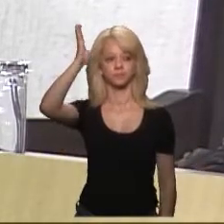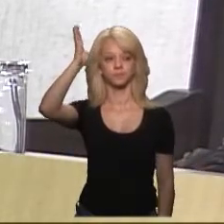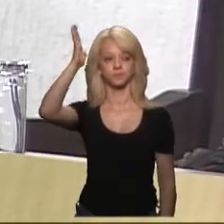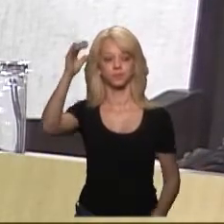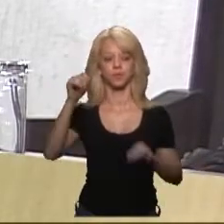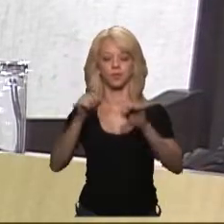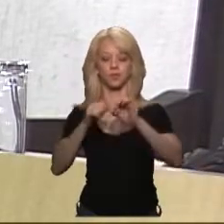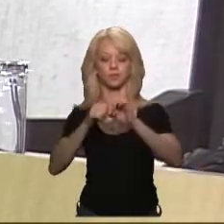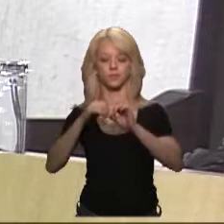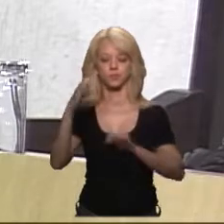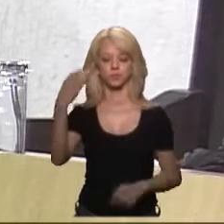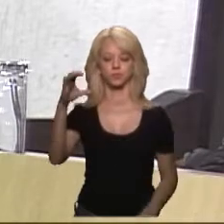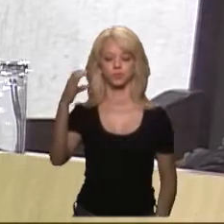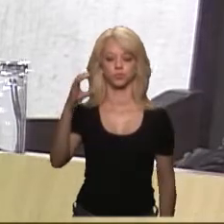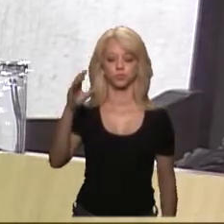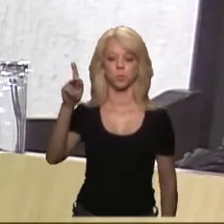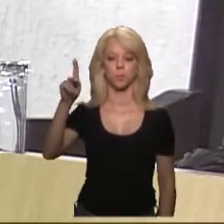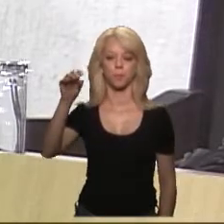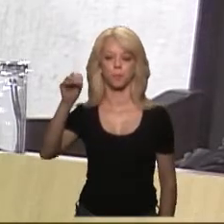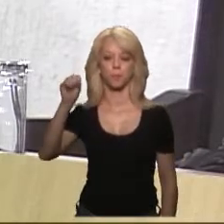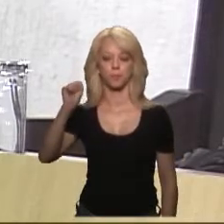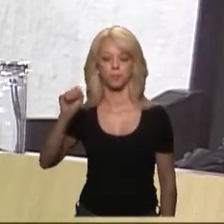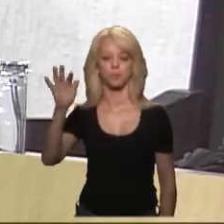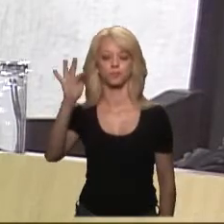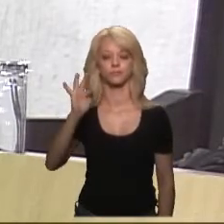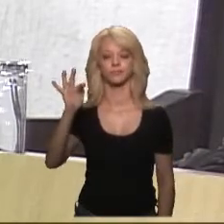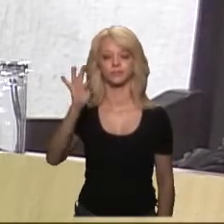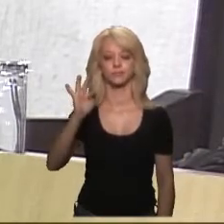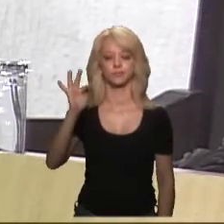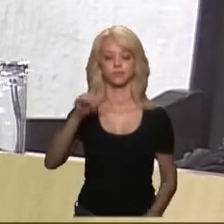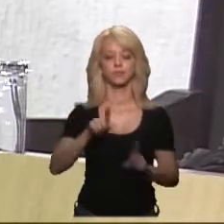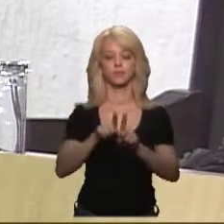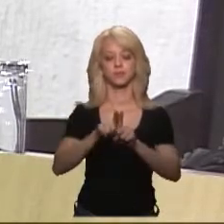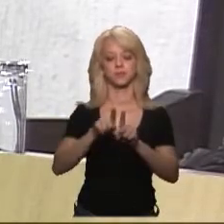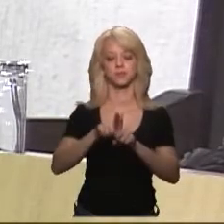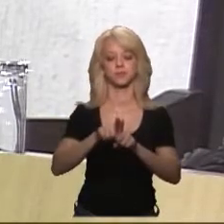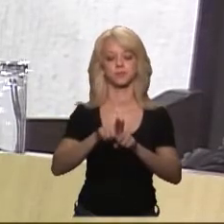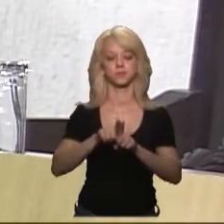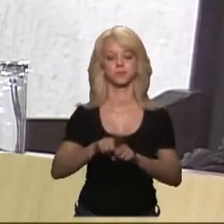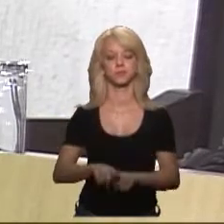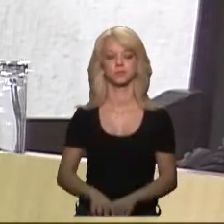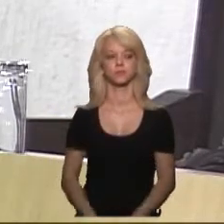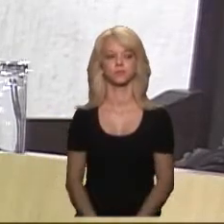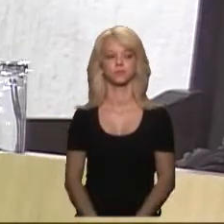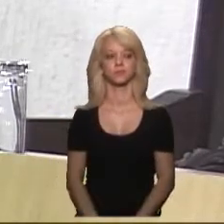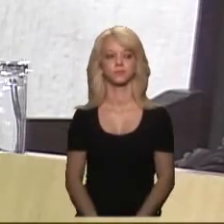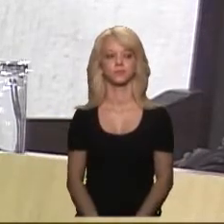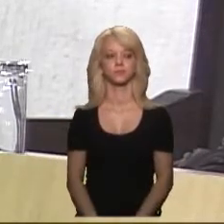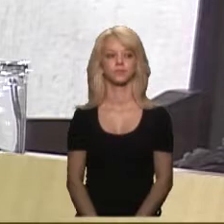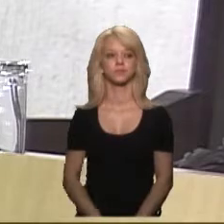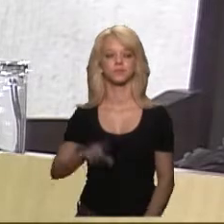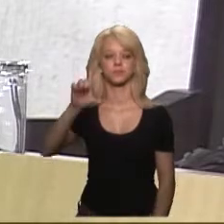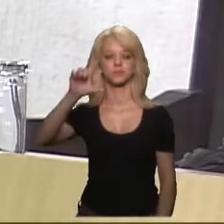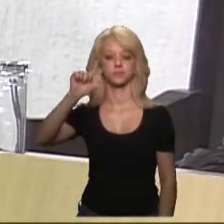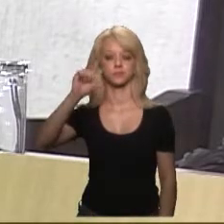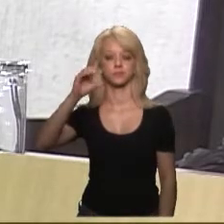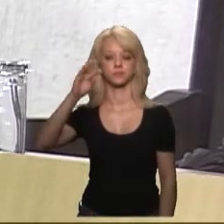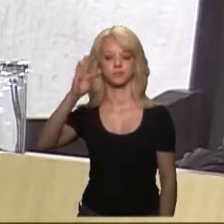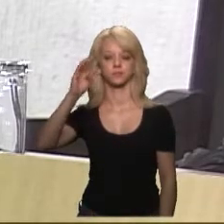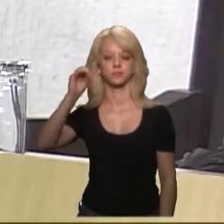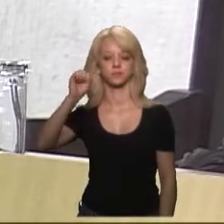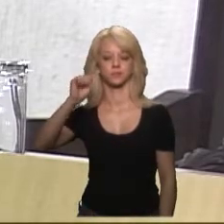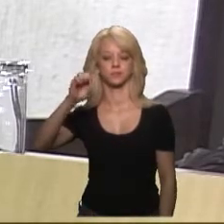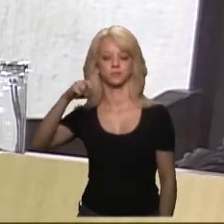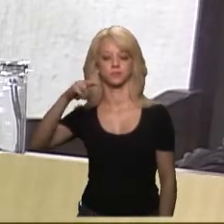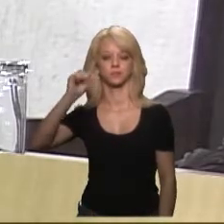de atualização, extensão e especialização em nível de pós-graduação, lato sensu, de curso de